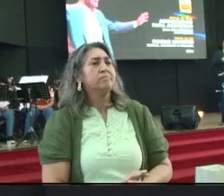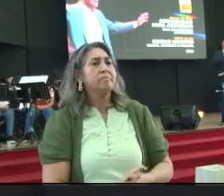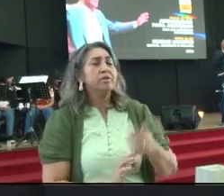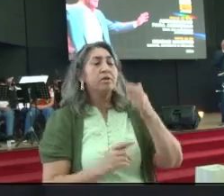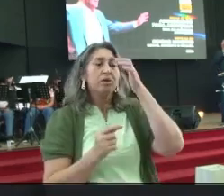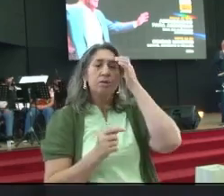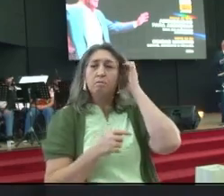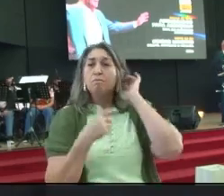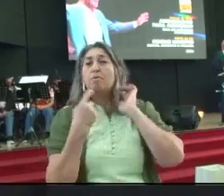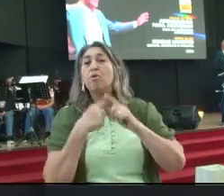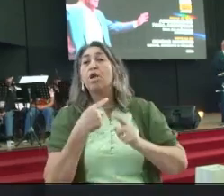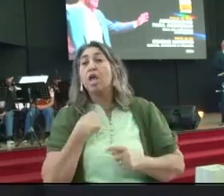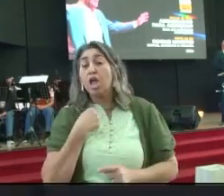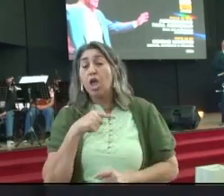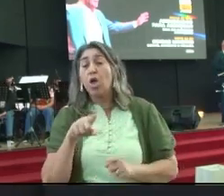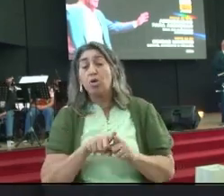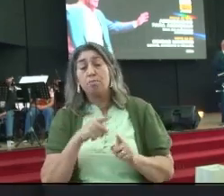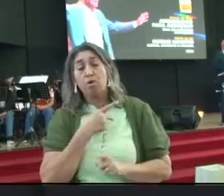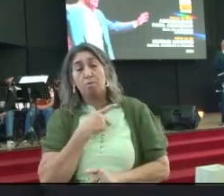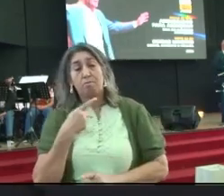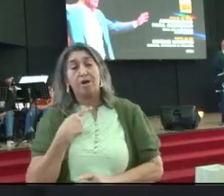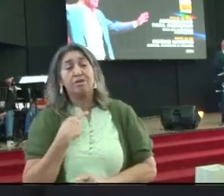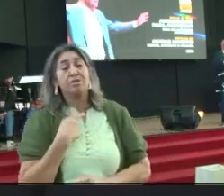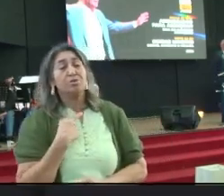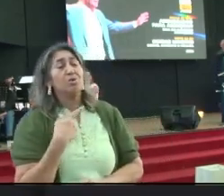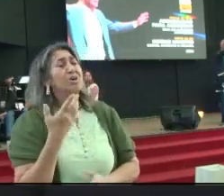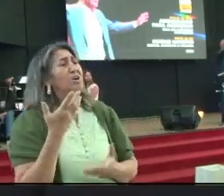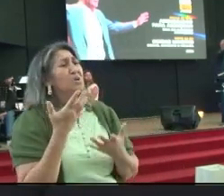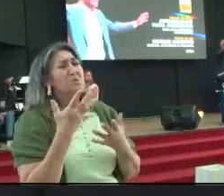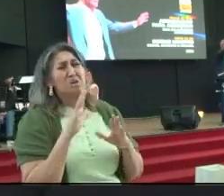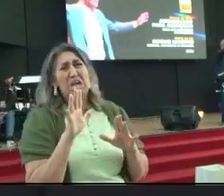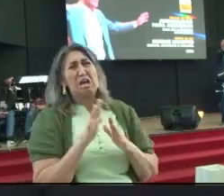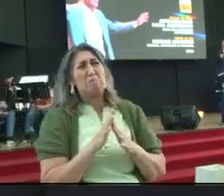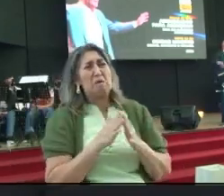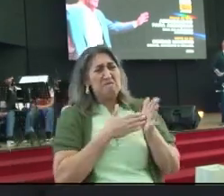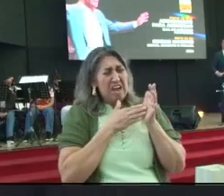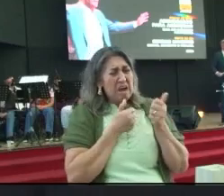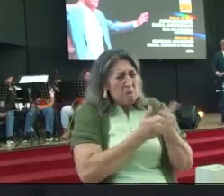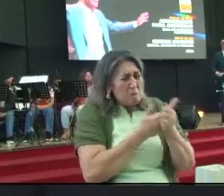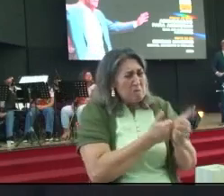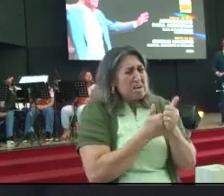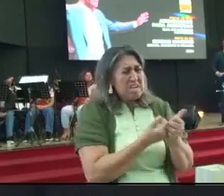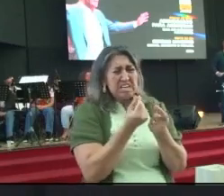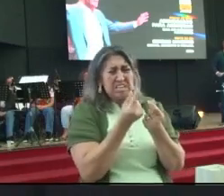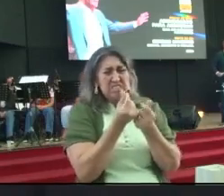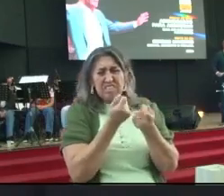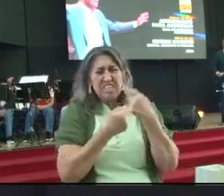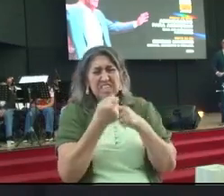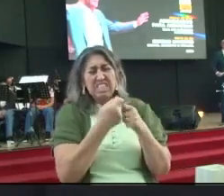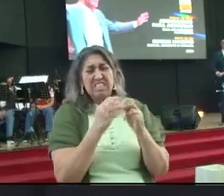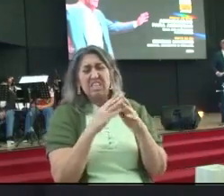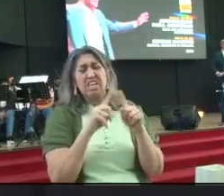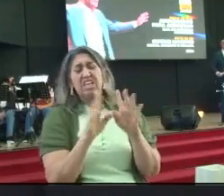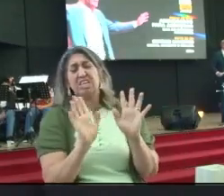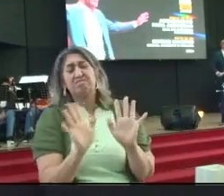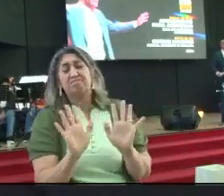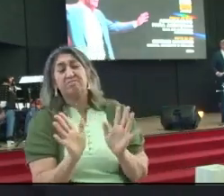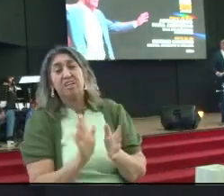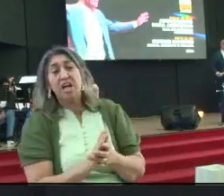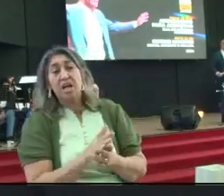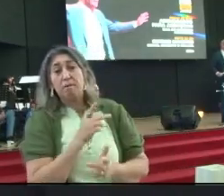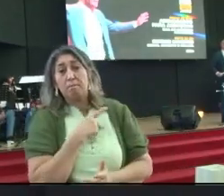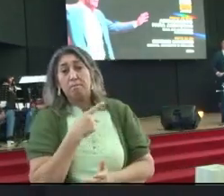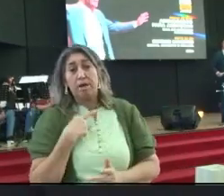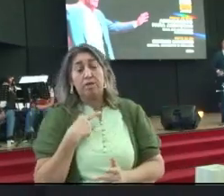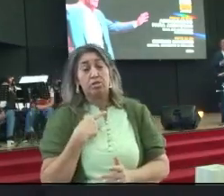Porque eu, como pastor, tomei uma decisão. Eu disse, eu não quero mais ficar acompanhando finanças de igreja. E às vezes o pastor Gileade, eu